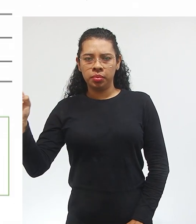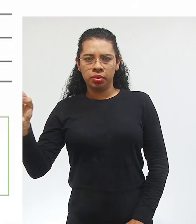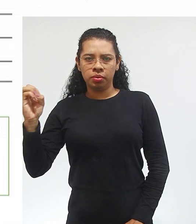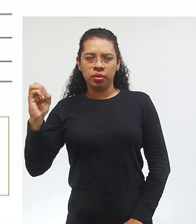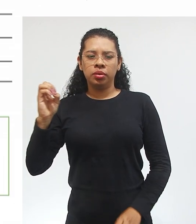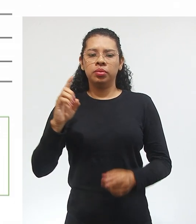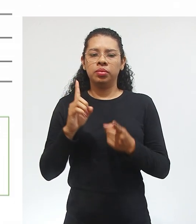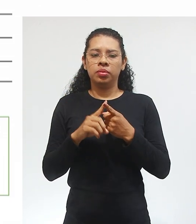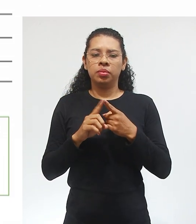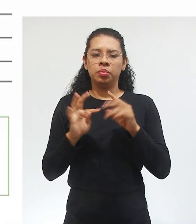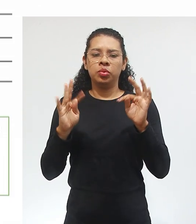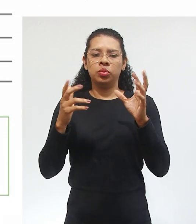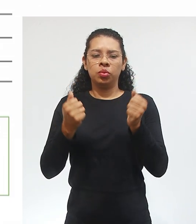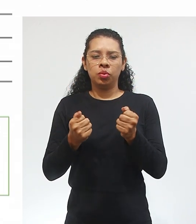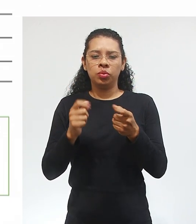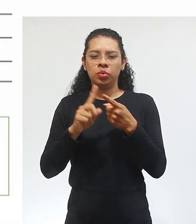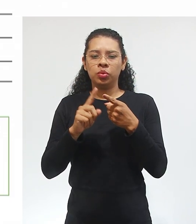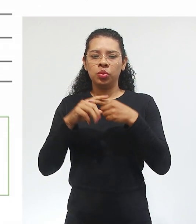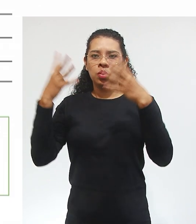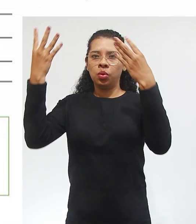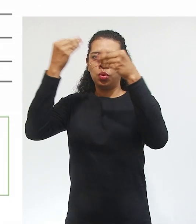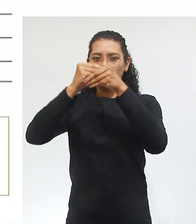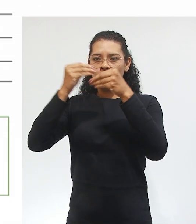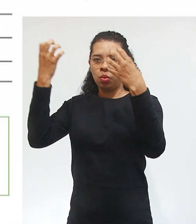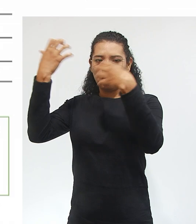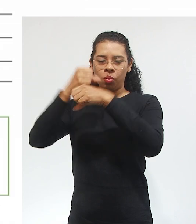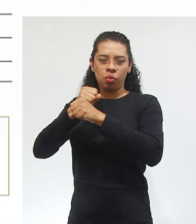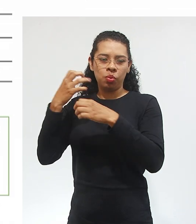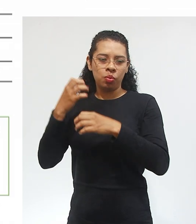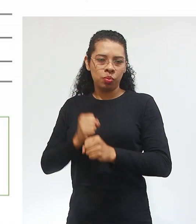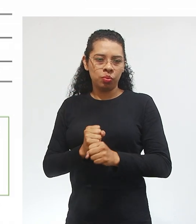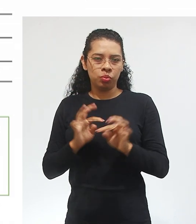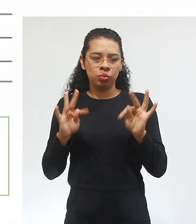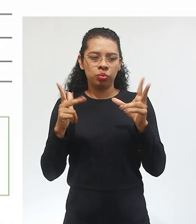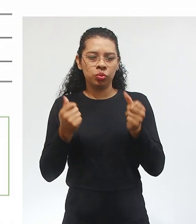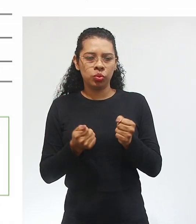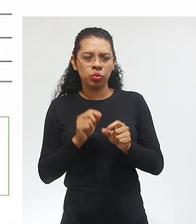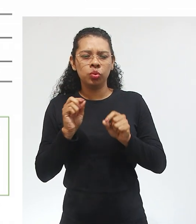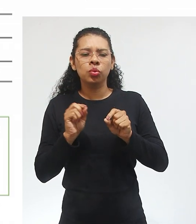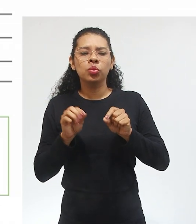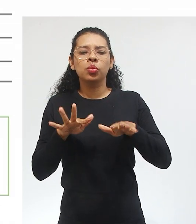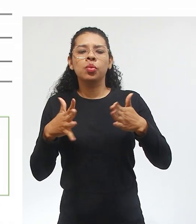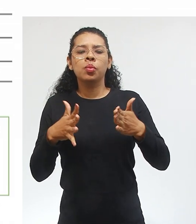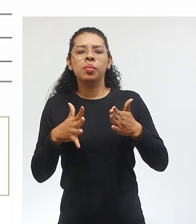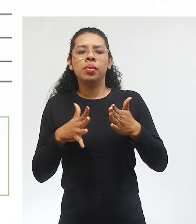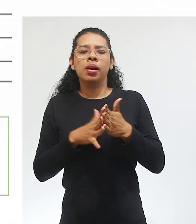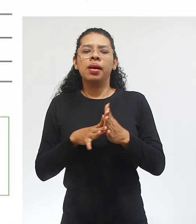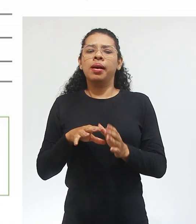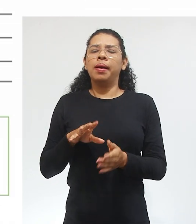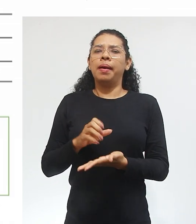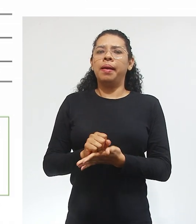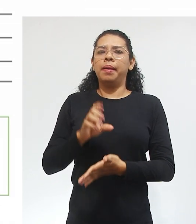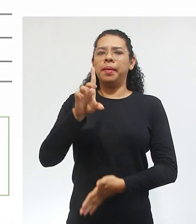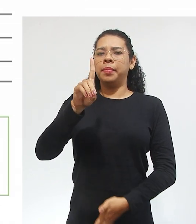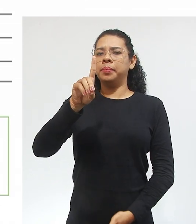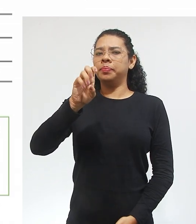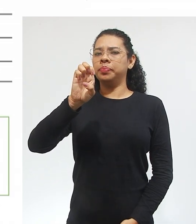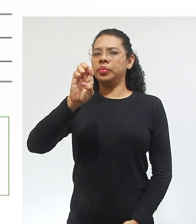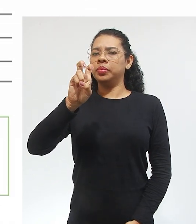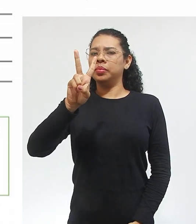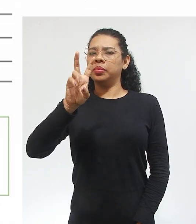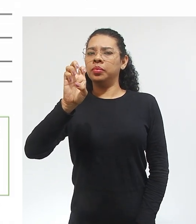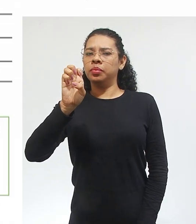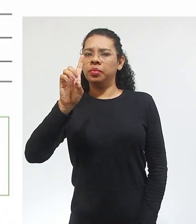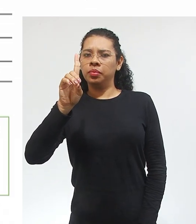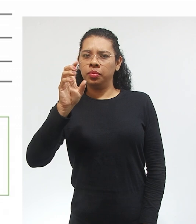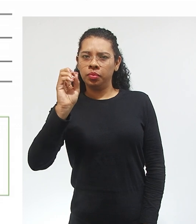encontrar o saldo aqui, 8.500. E aí, esse saldo é devedor ou credor? Devedor, não é isso? Tá aqui, ó,